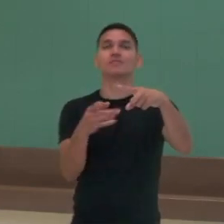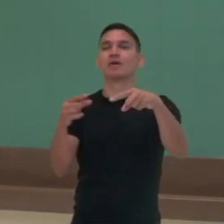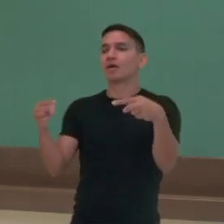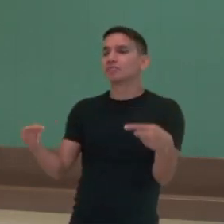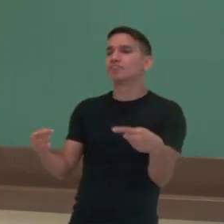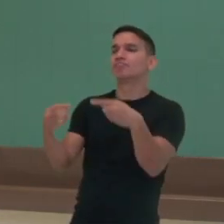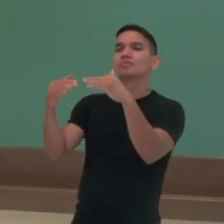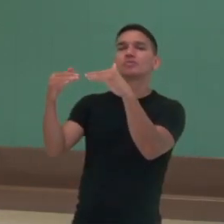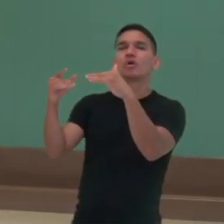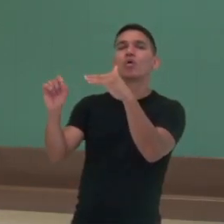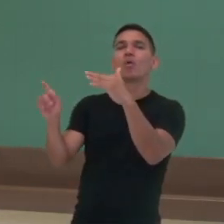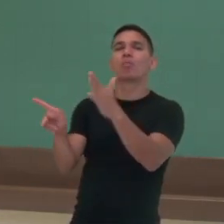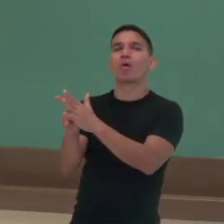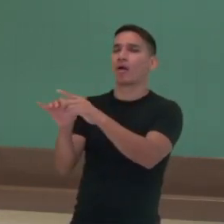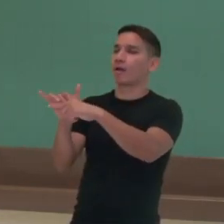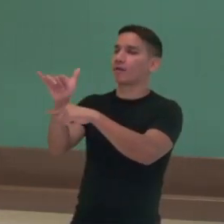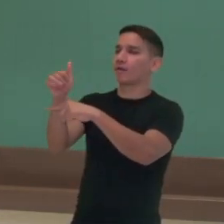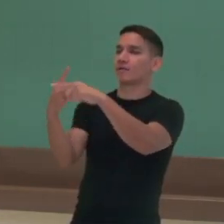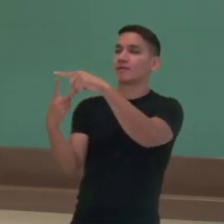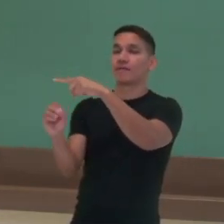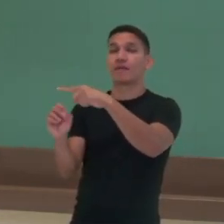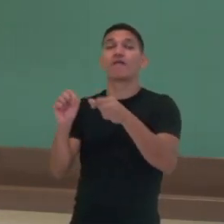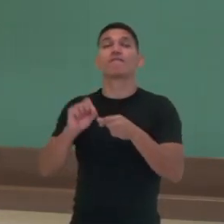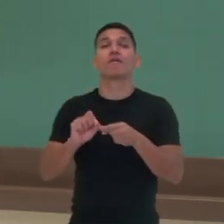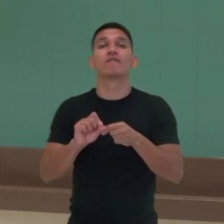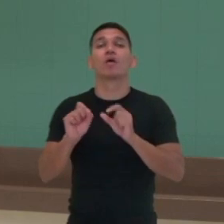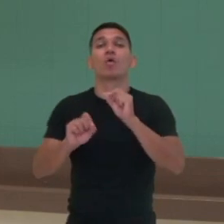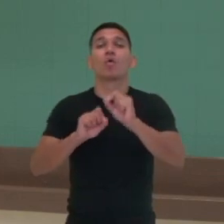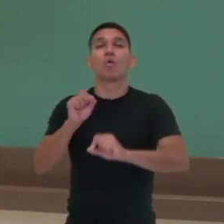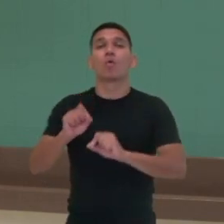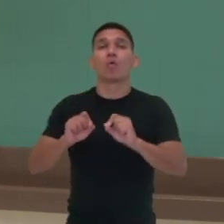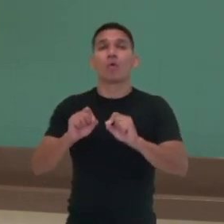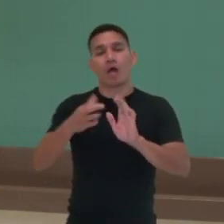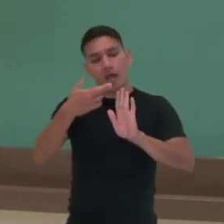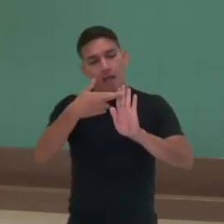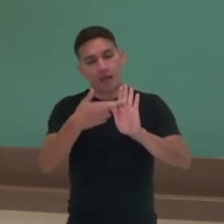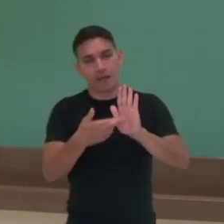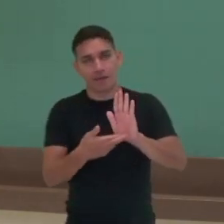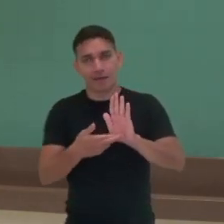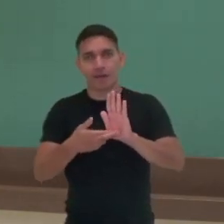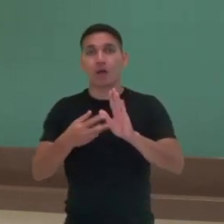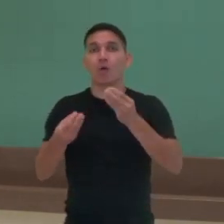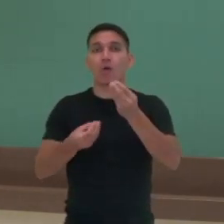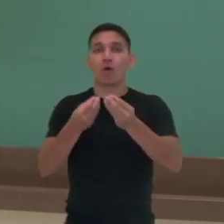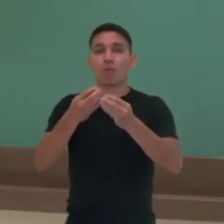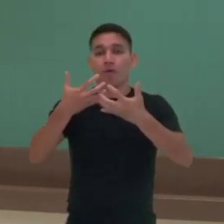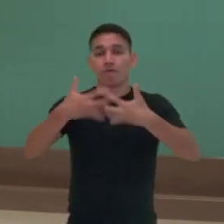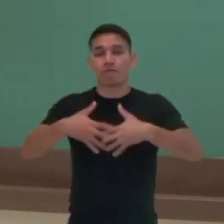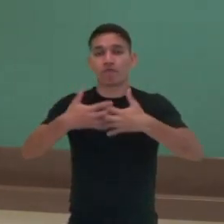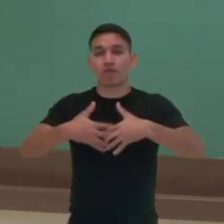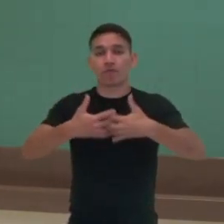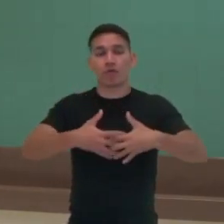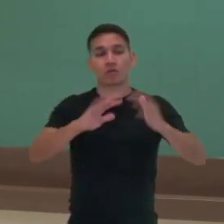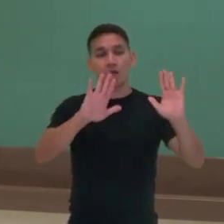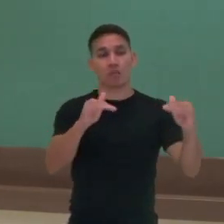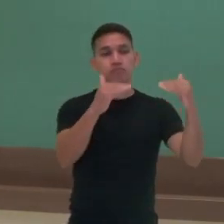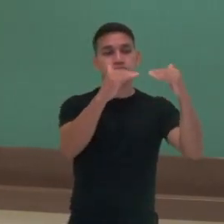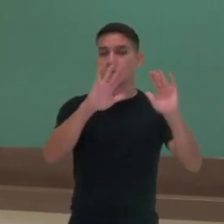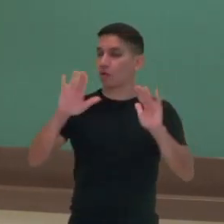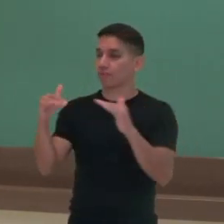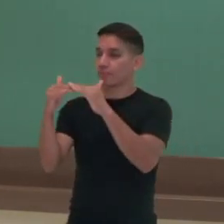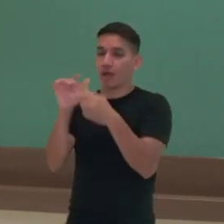em seguida eu vou aplicar a propriedade fundamental de proporção em cada uma das